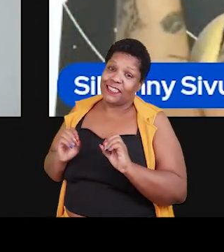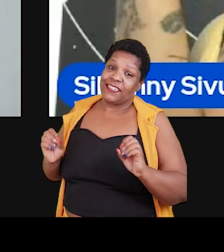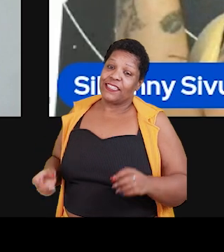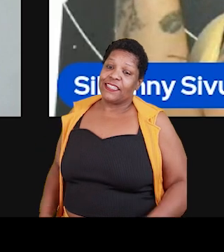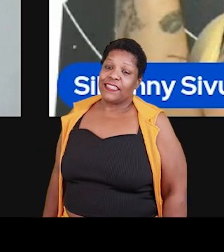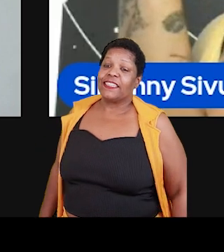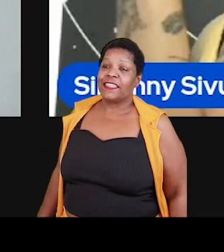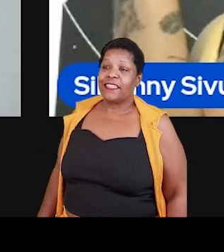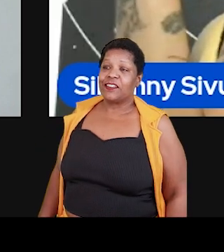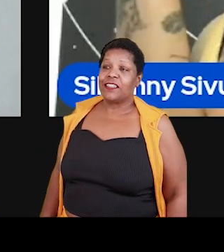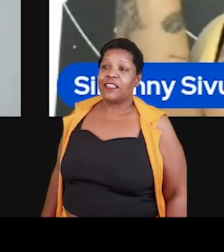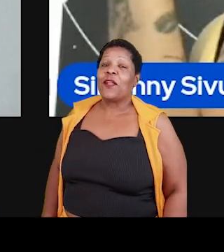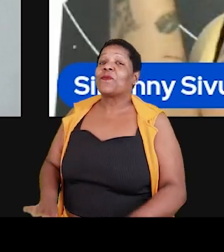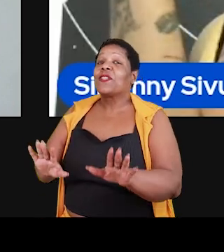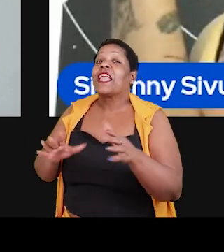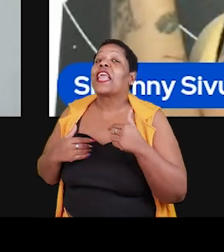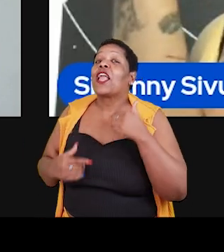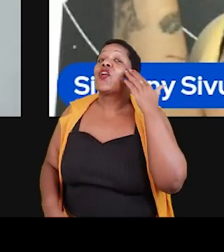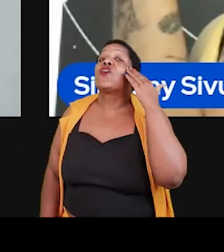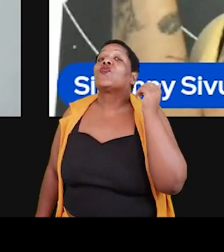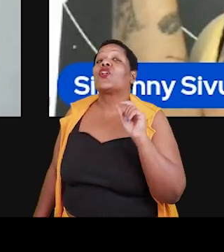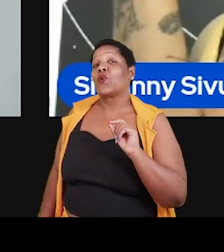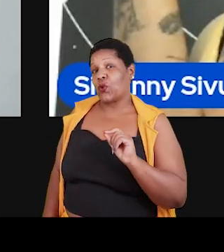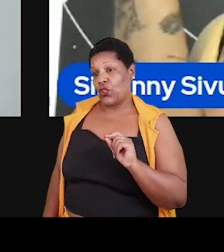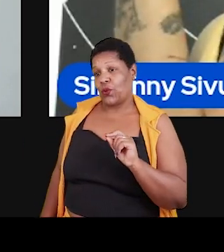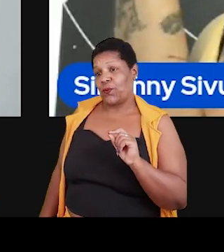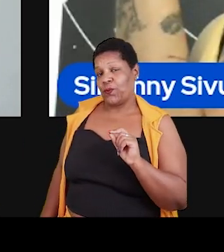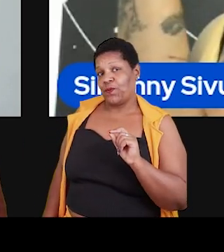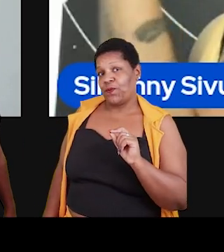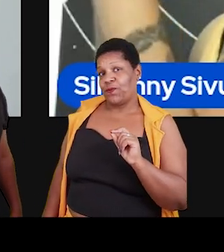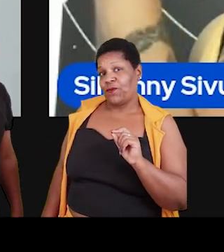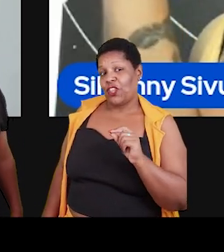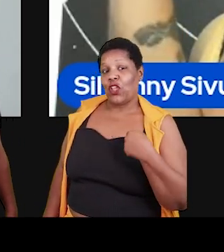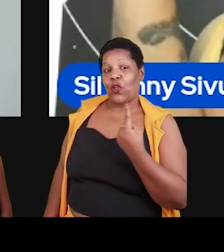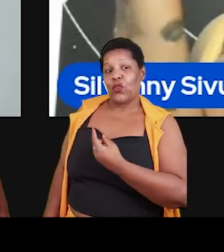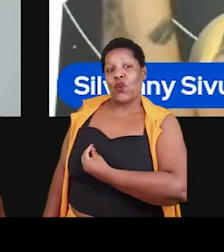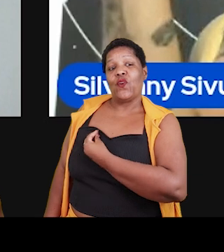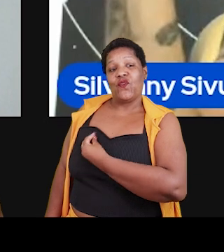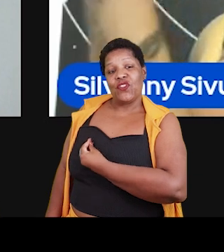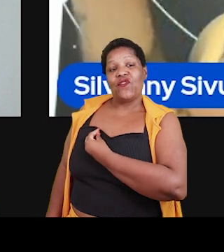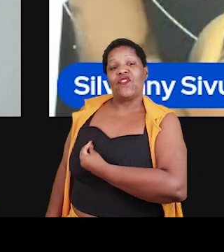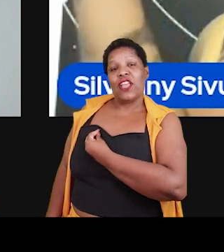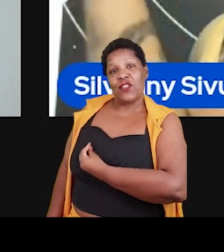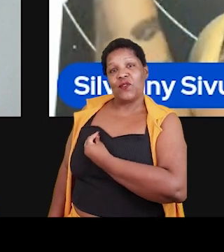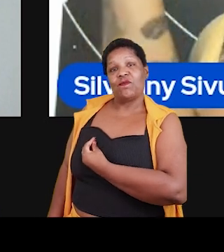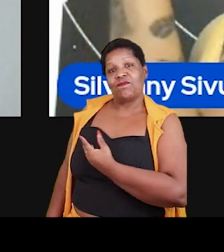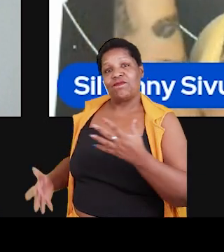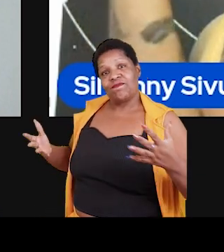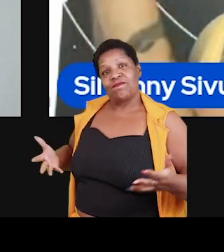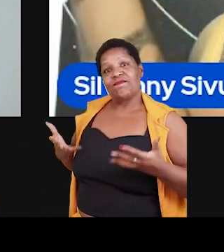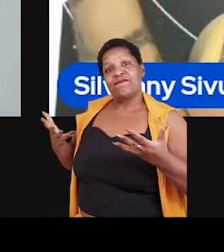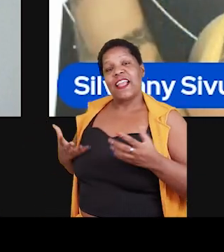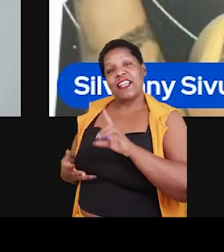Então, o que eu sei é que eu tô vivendo intensamente